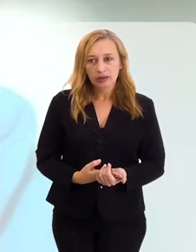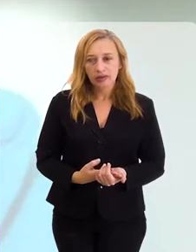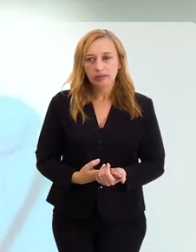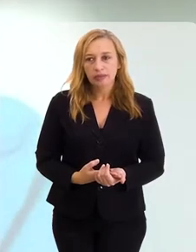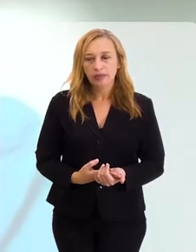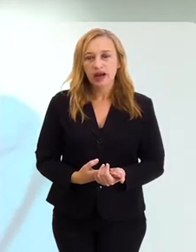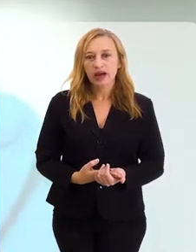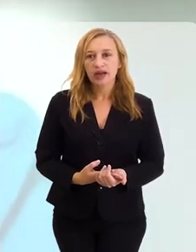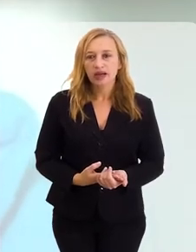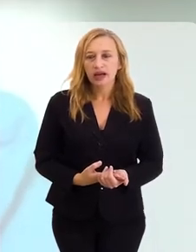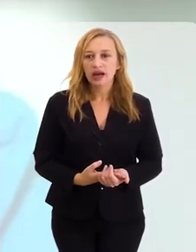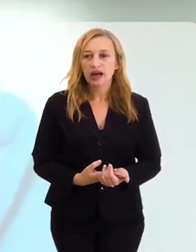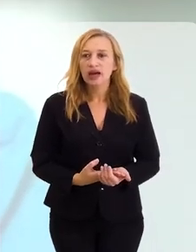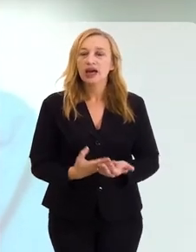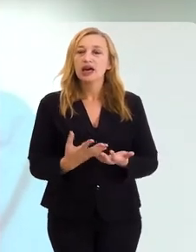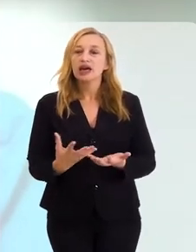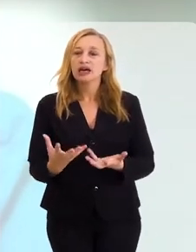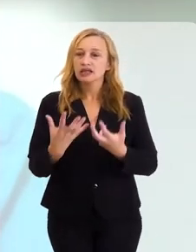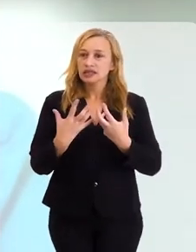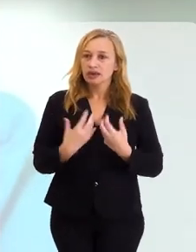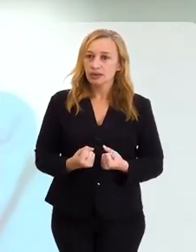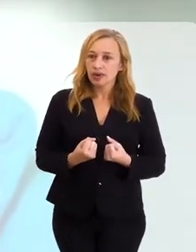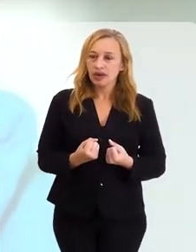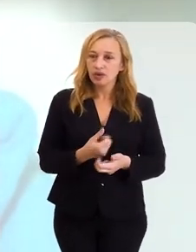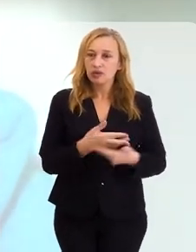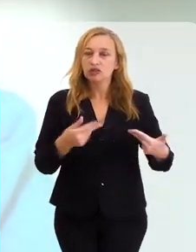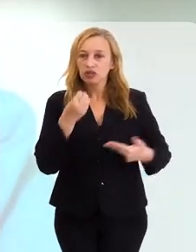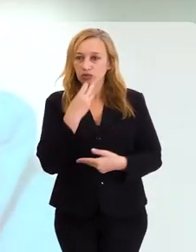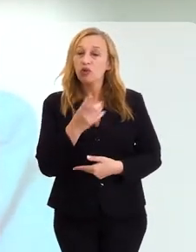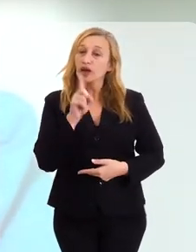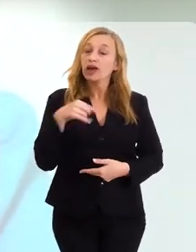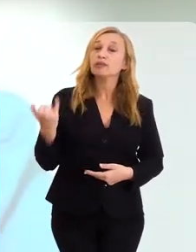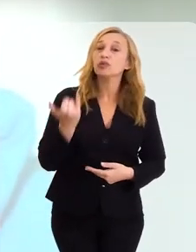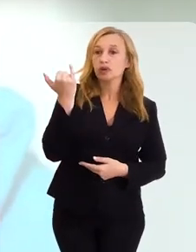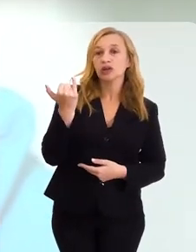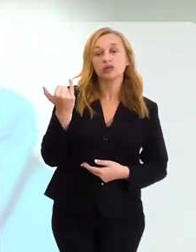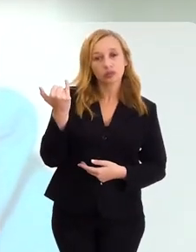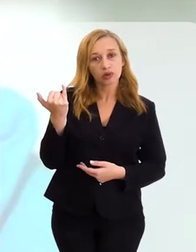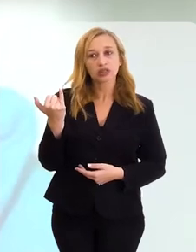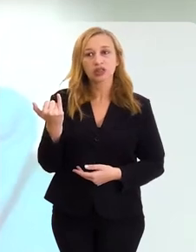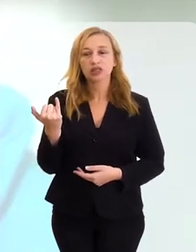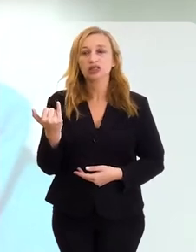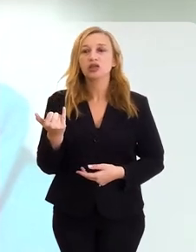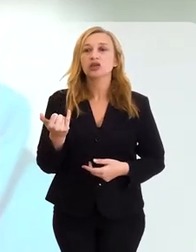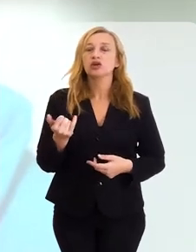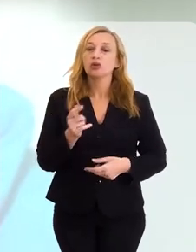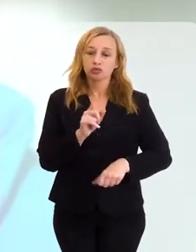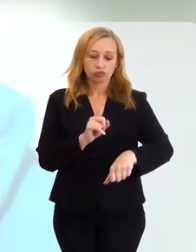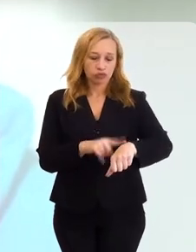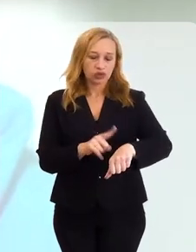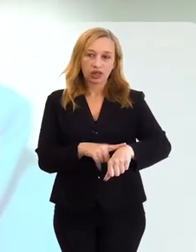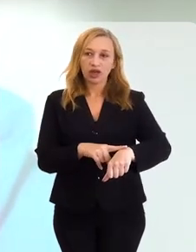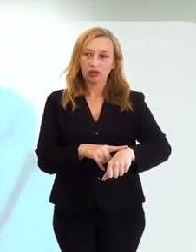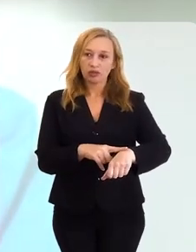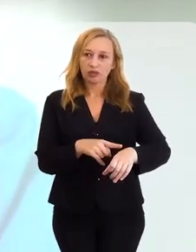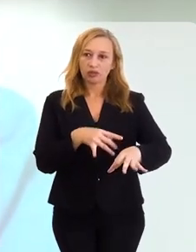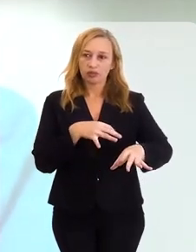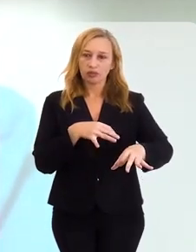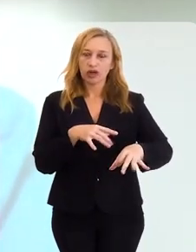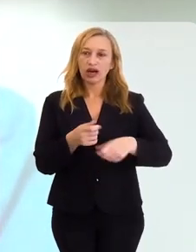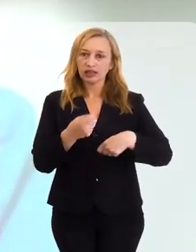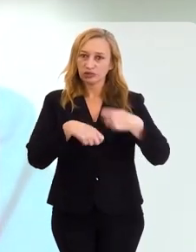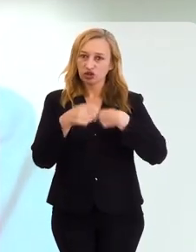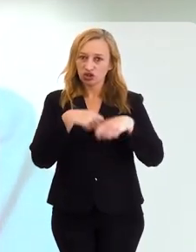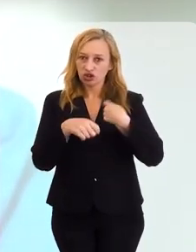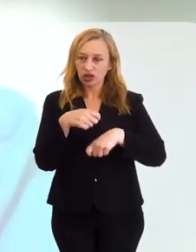para inspirar os seus liderados. Isso é algo que aparece como um dos aspectos muito importantes. O gerenciamento do